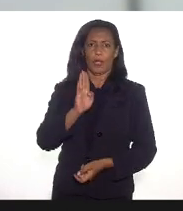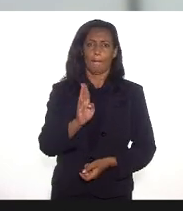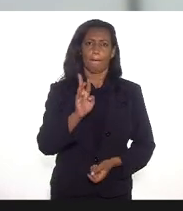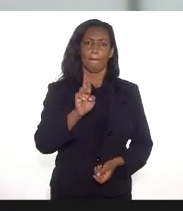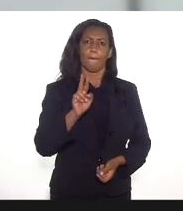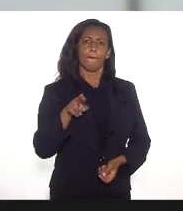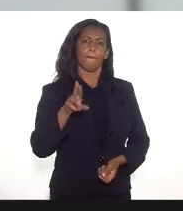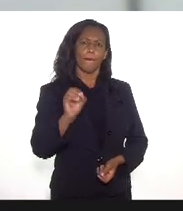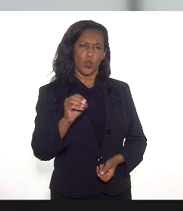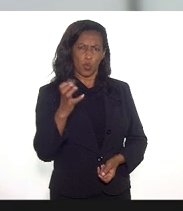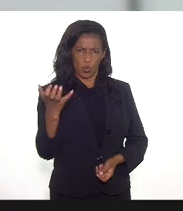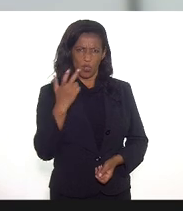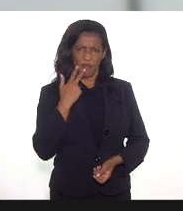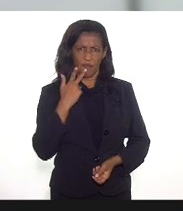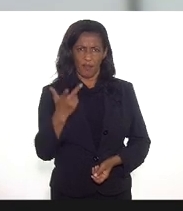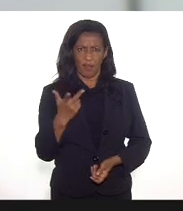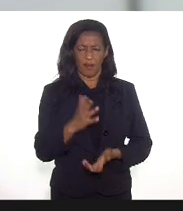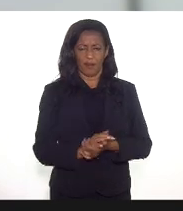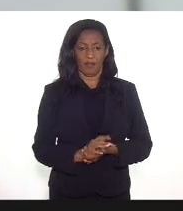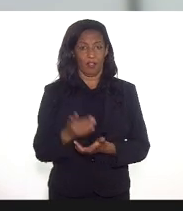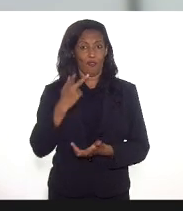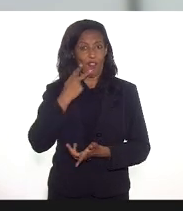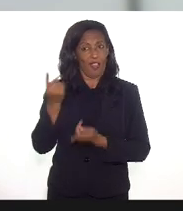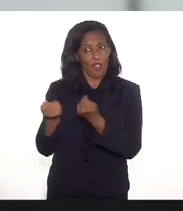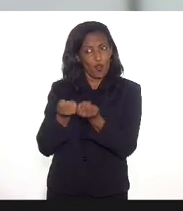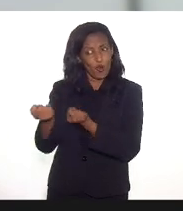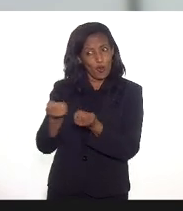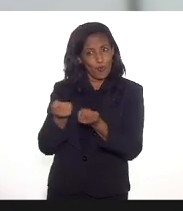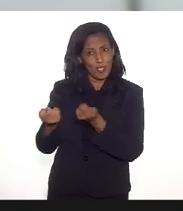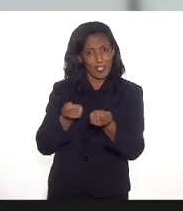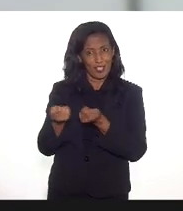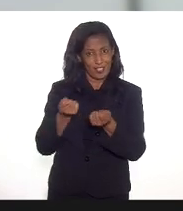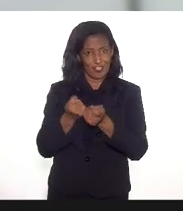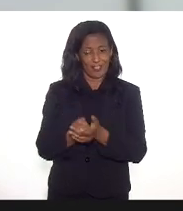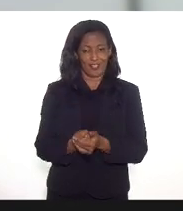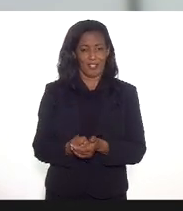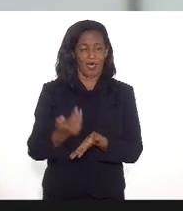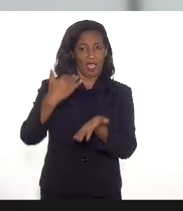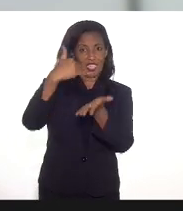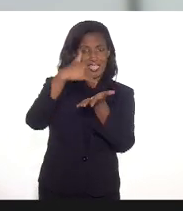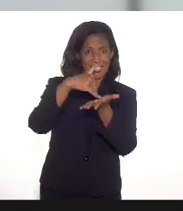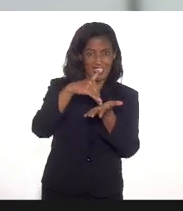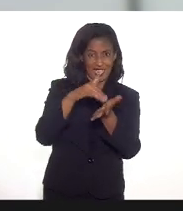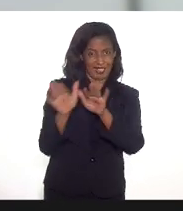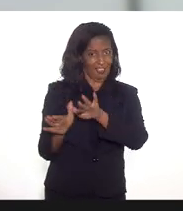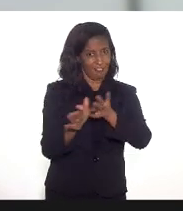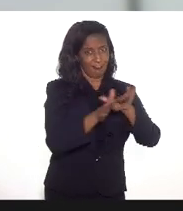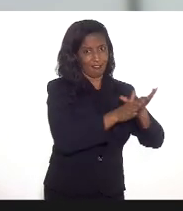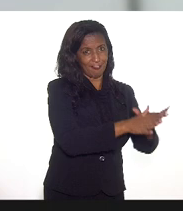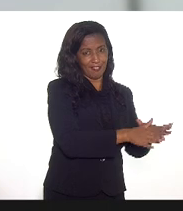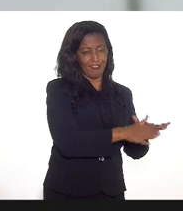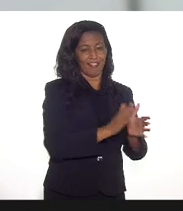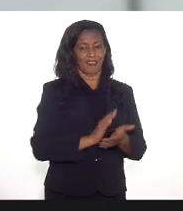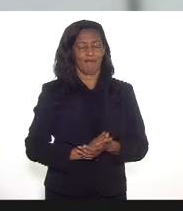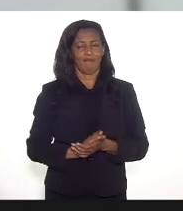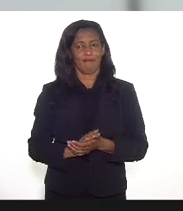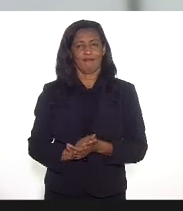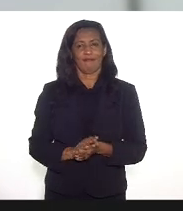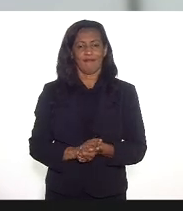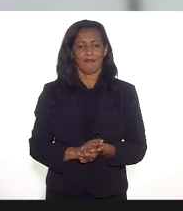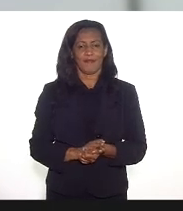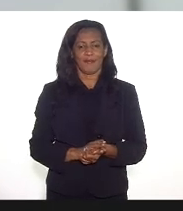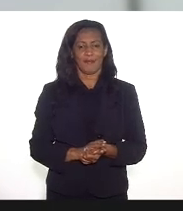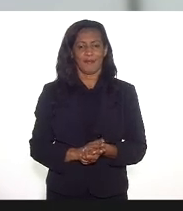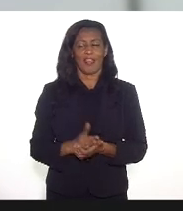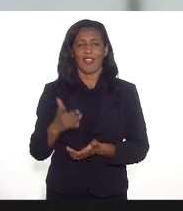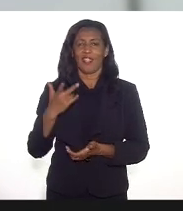fazer uso da palavra. Estou falando do economista, porque o secretário já falou, né? Ele é subsecretário. Estou